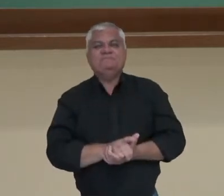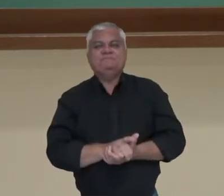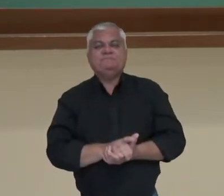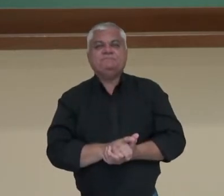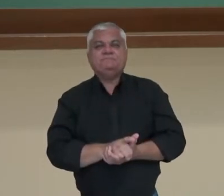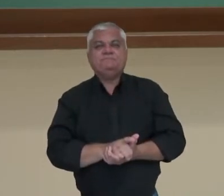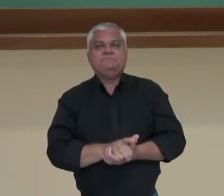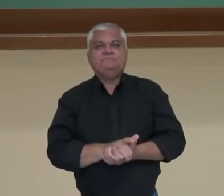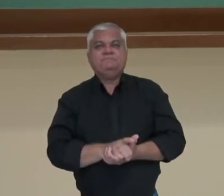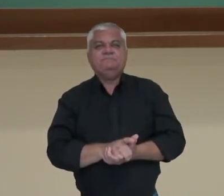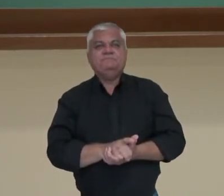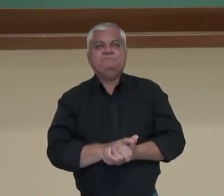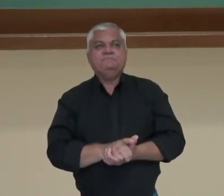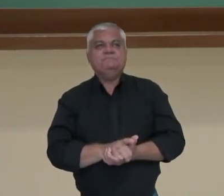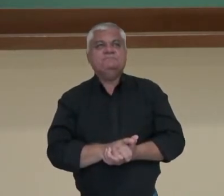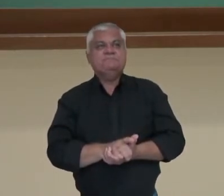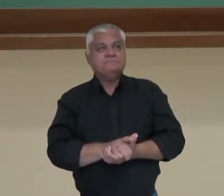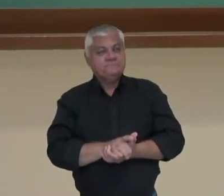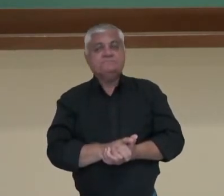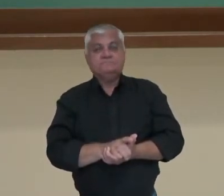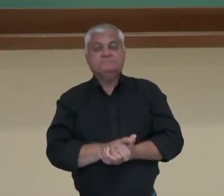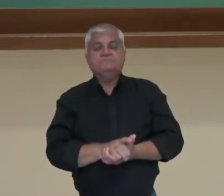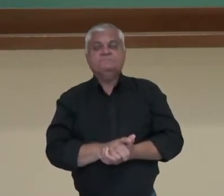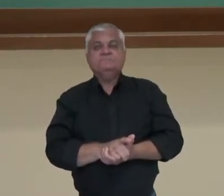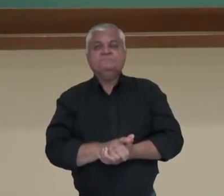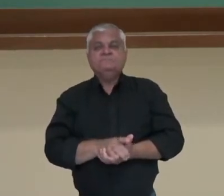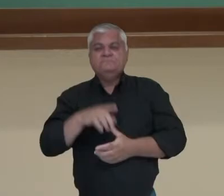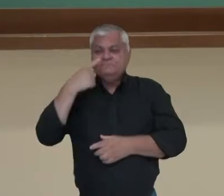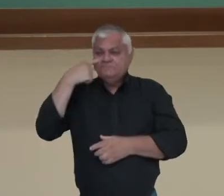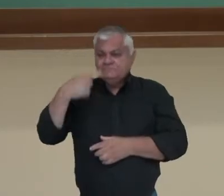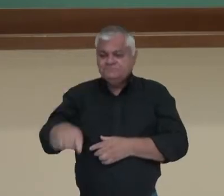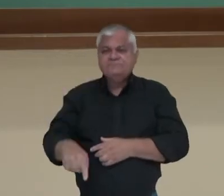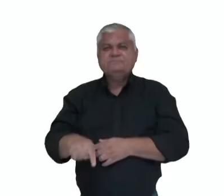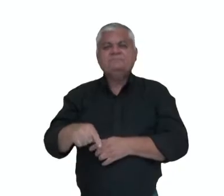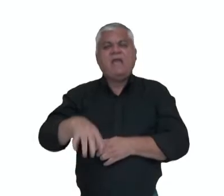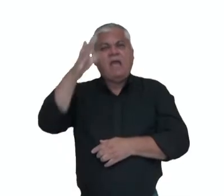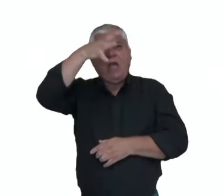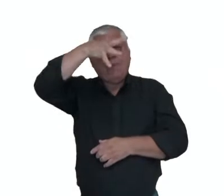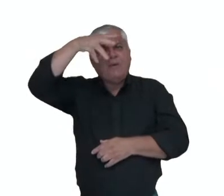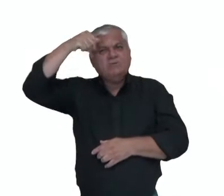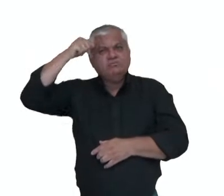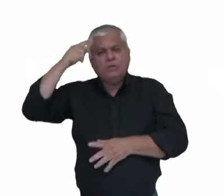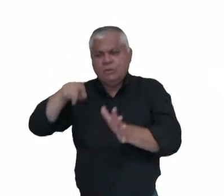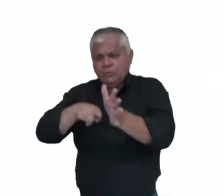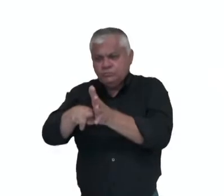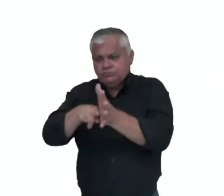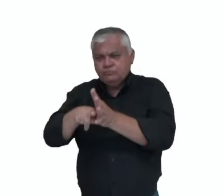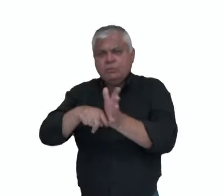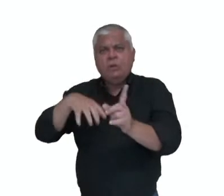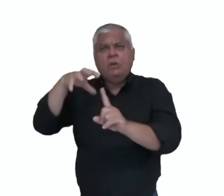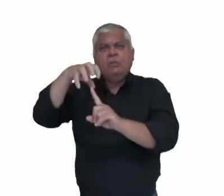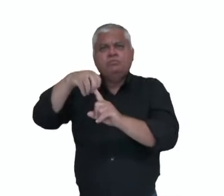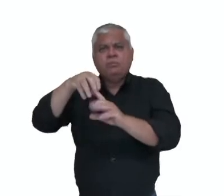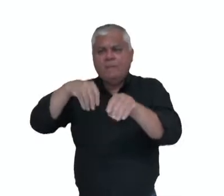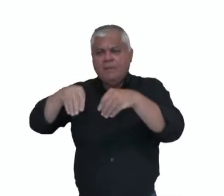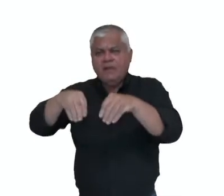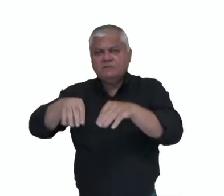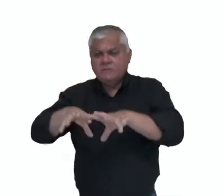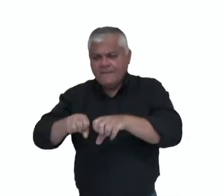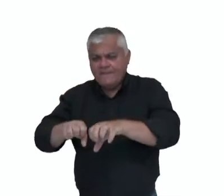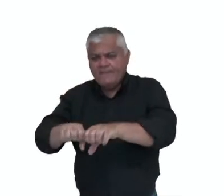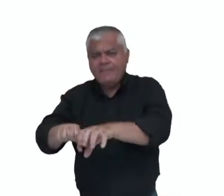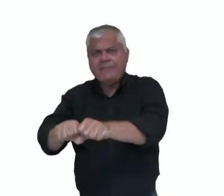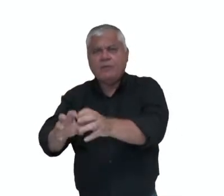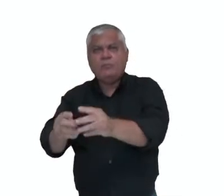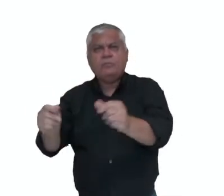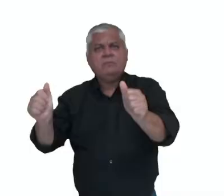Bom, aqui, descoberto então um fungo amazônico que degrada plástico, mesmo sem oxigênio. Então o